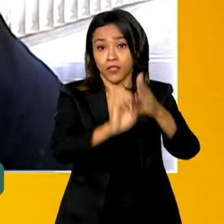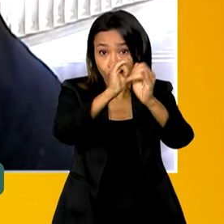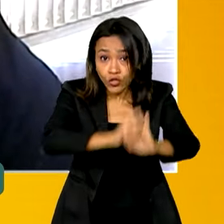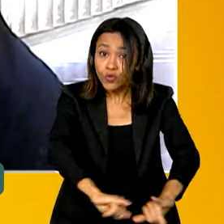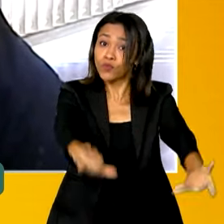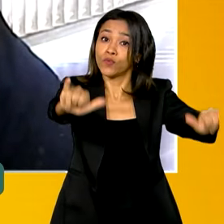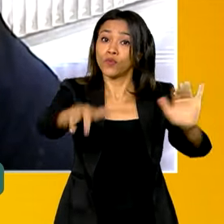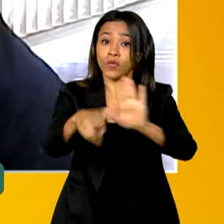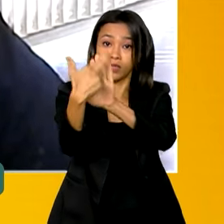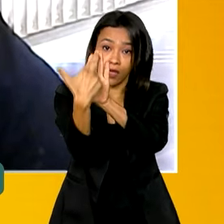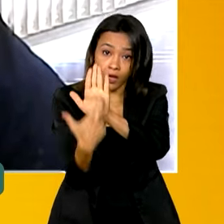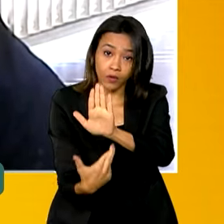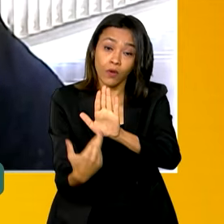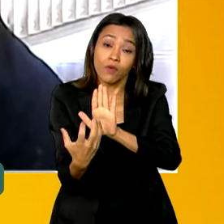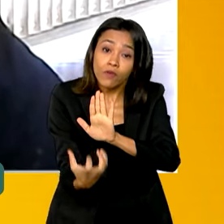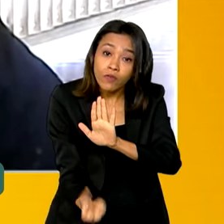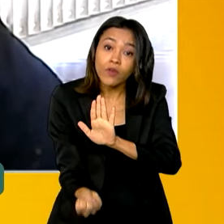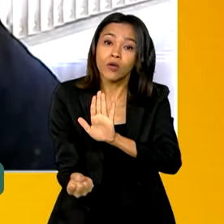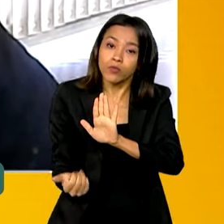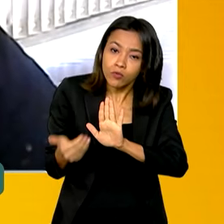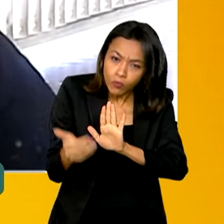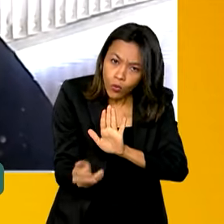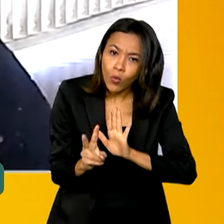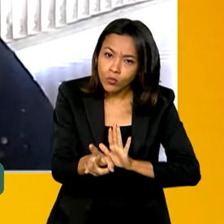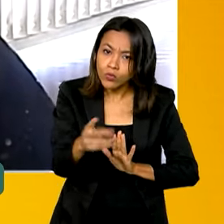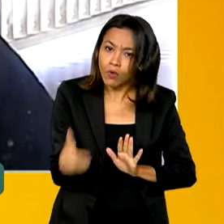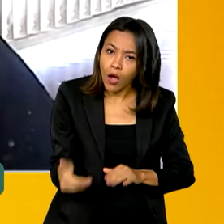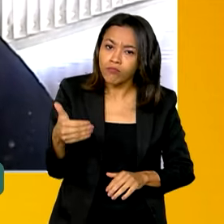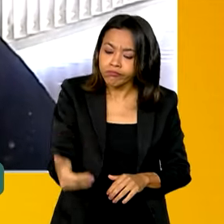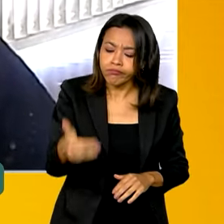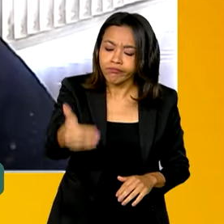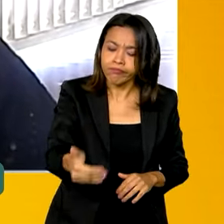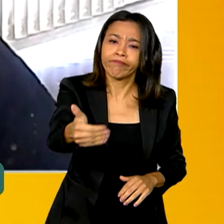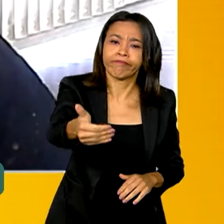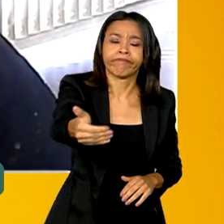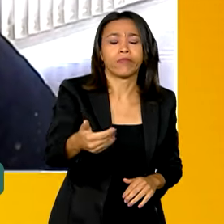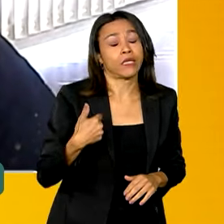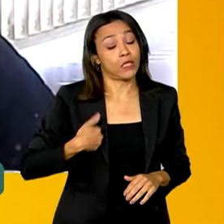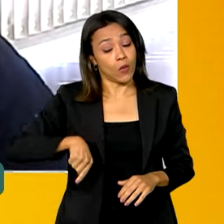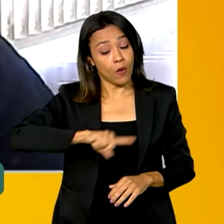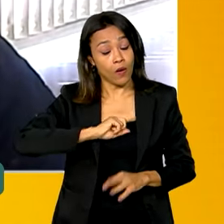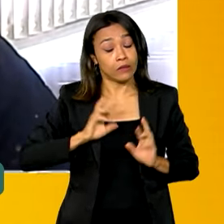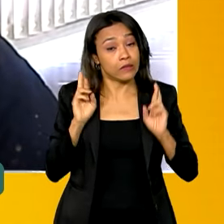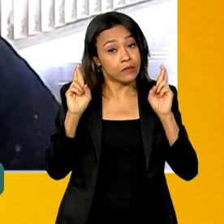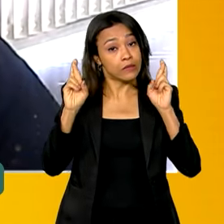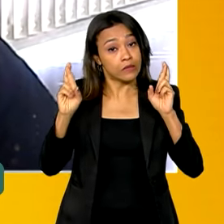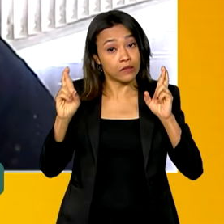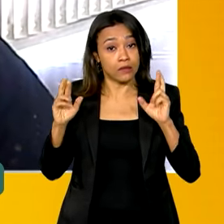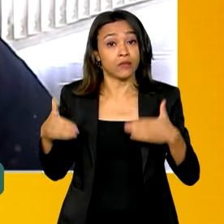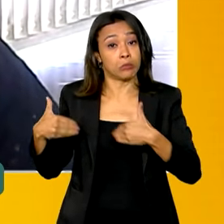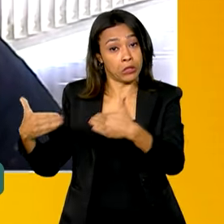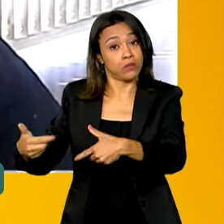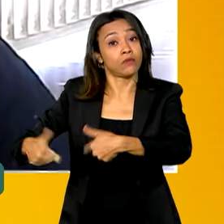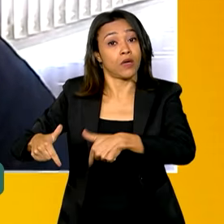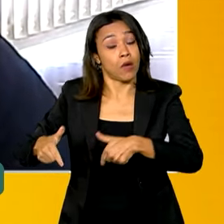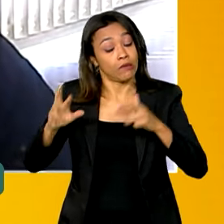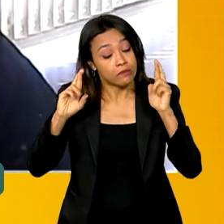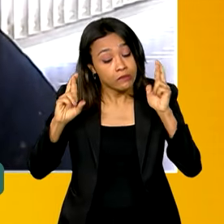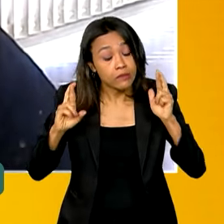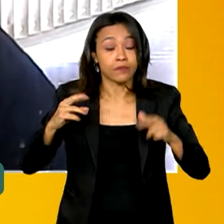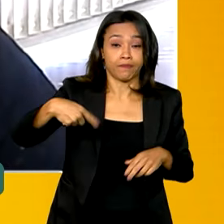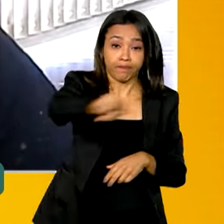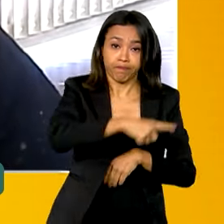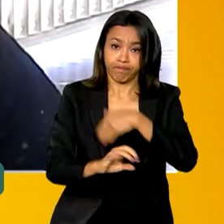vai avançar nesse processo e a gente espera que as